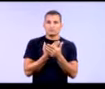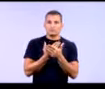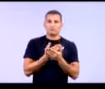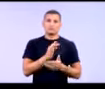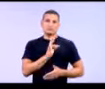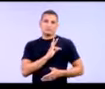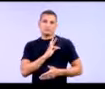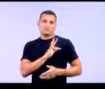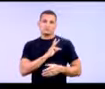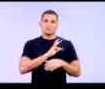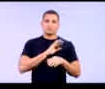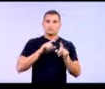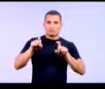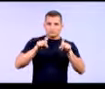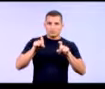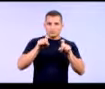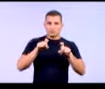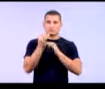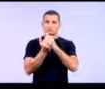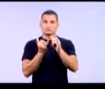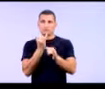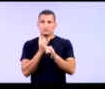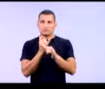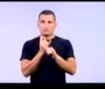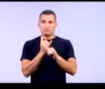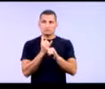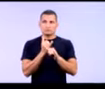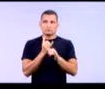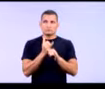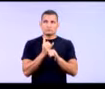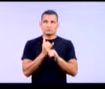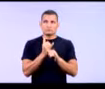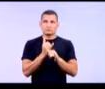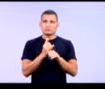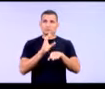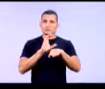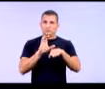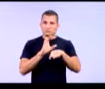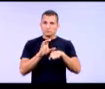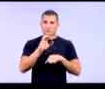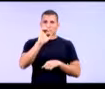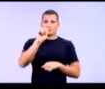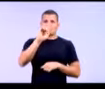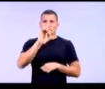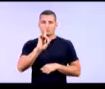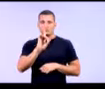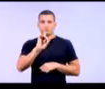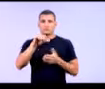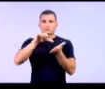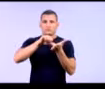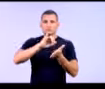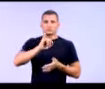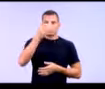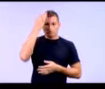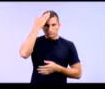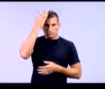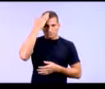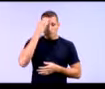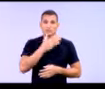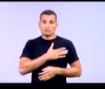Técnico em Informática para a Internet, do curso de EAD do Polo de Ji-Paraná. Eu gostaria de saber 3